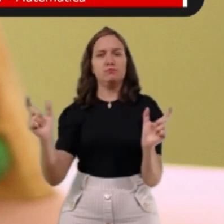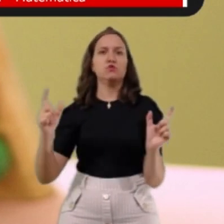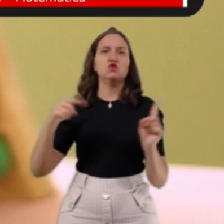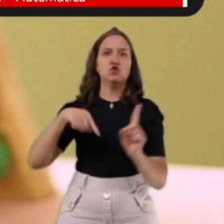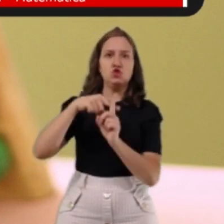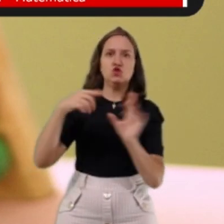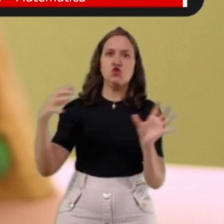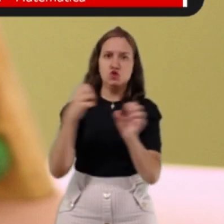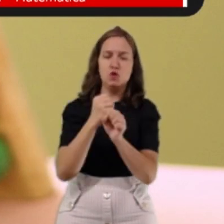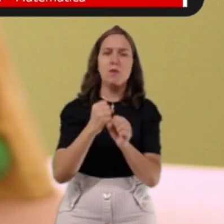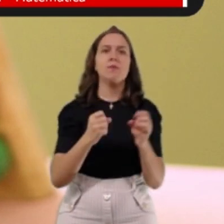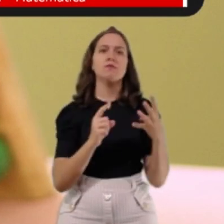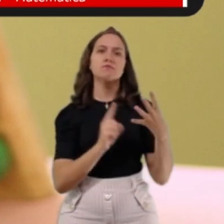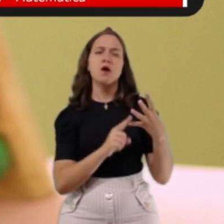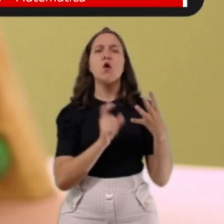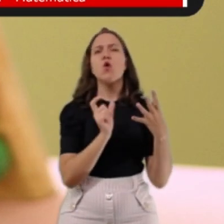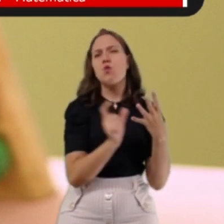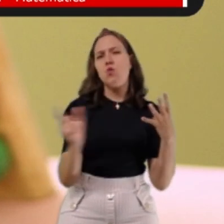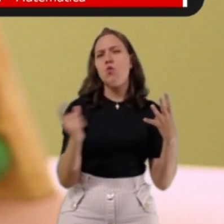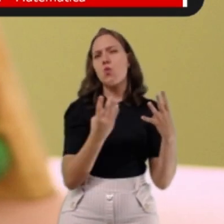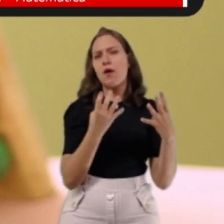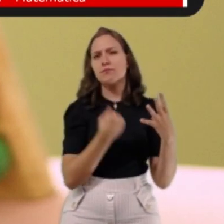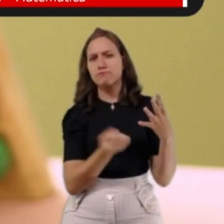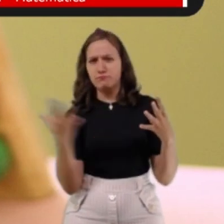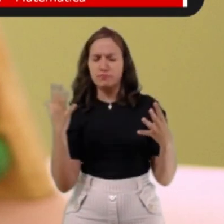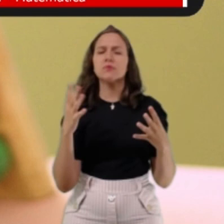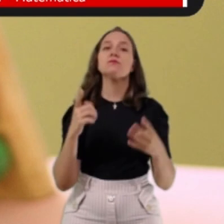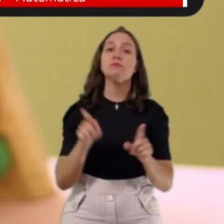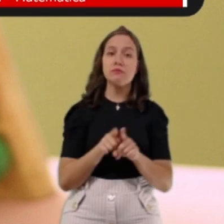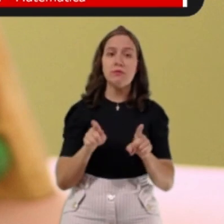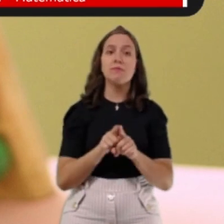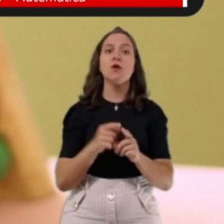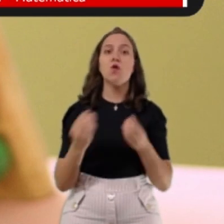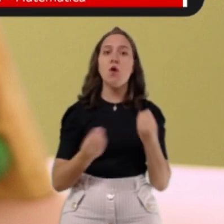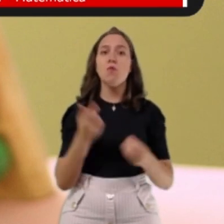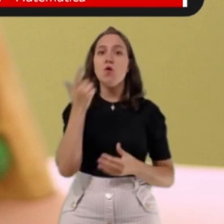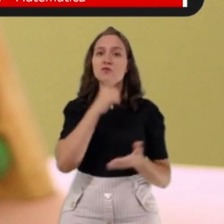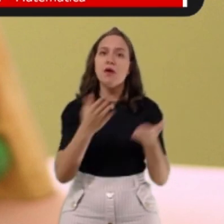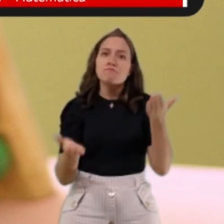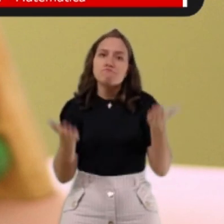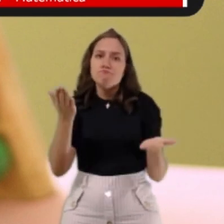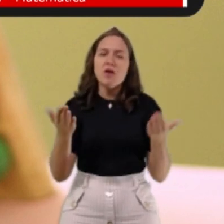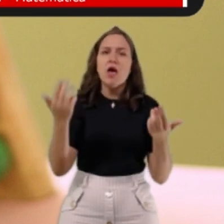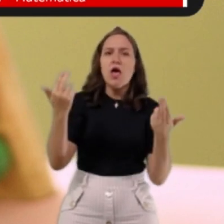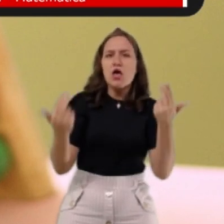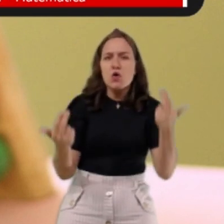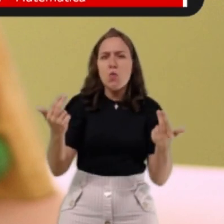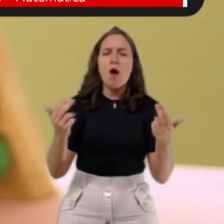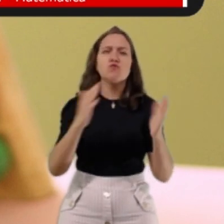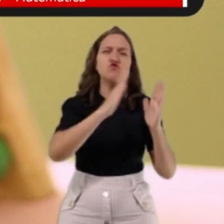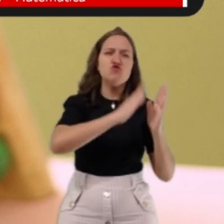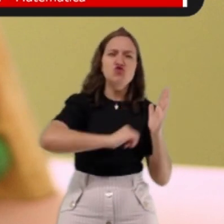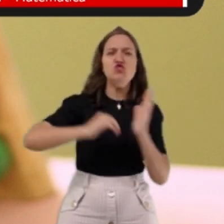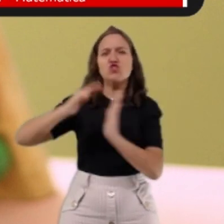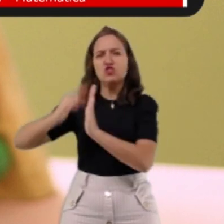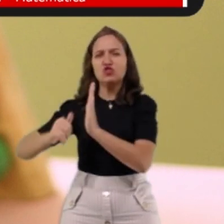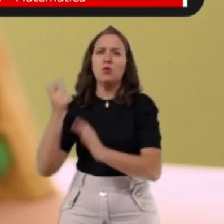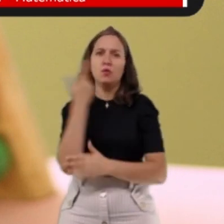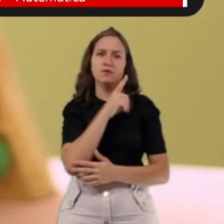igualdade entre os termos algébricos utilizando-se da balança de dois pratos para representar essa situações